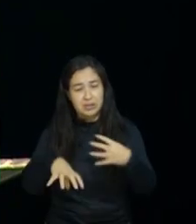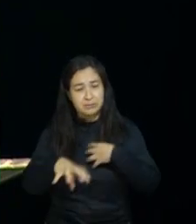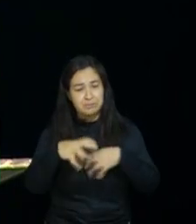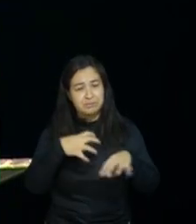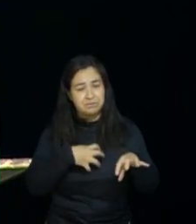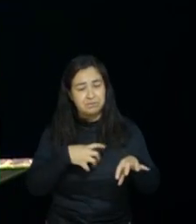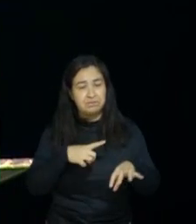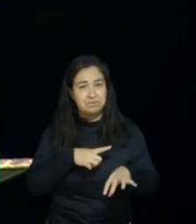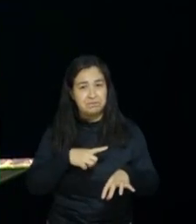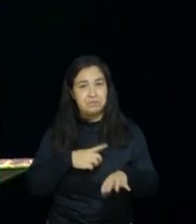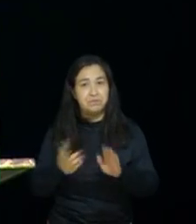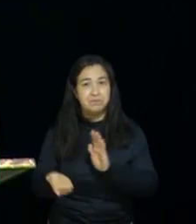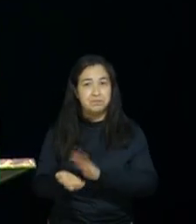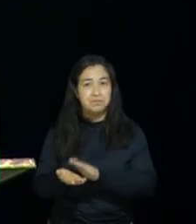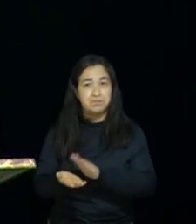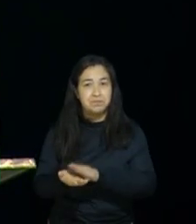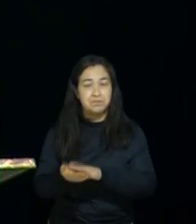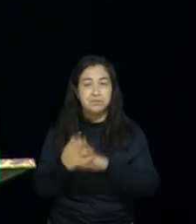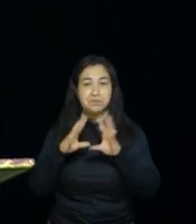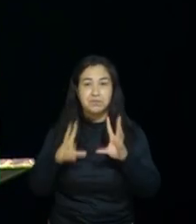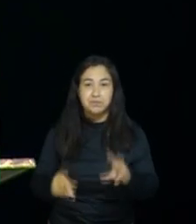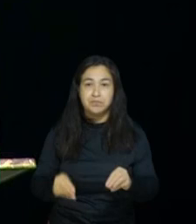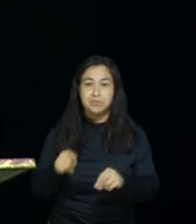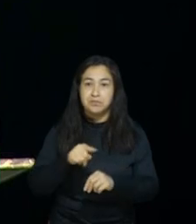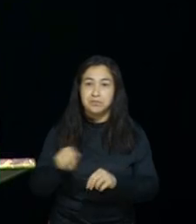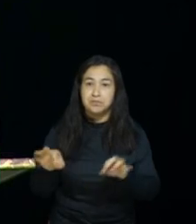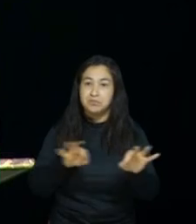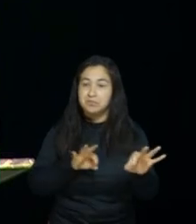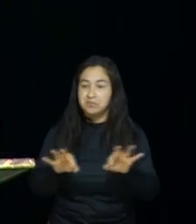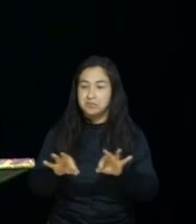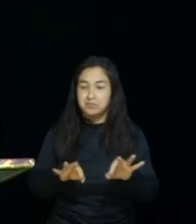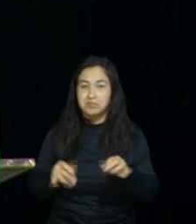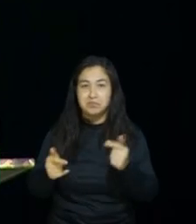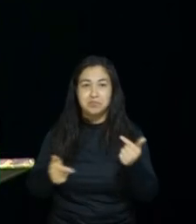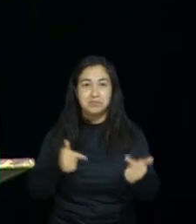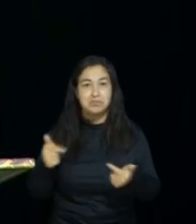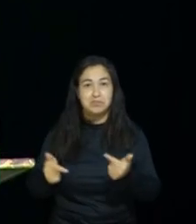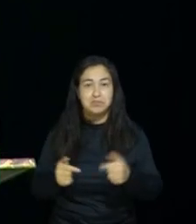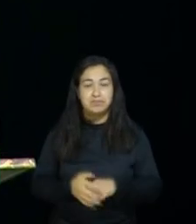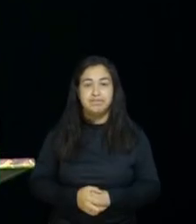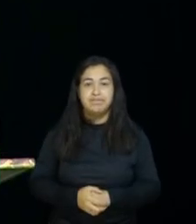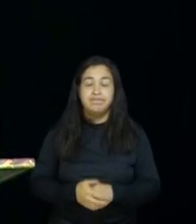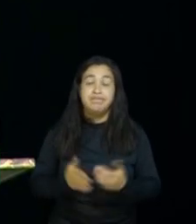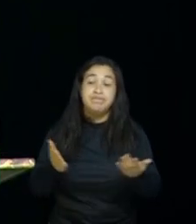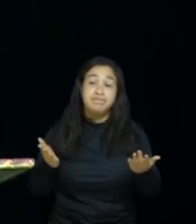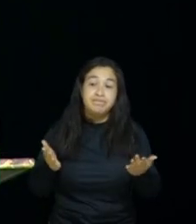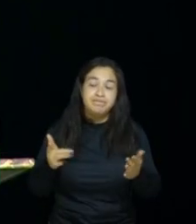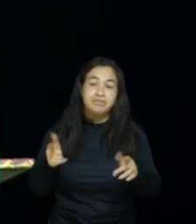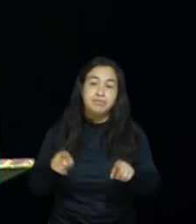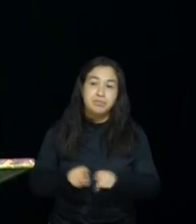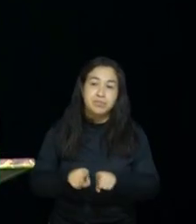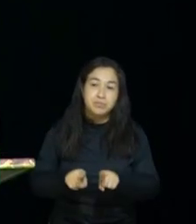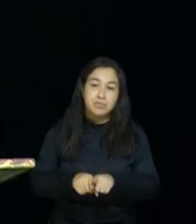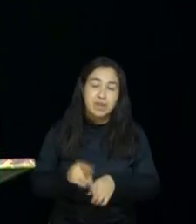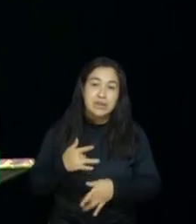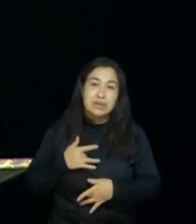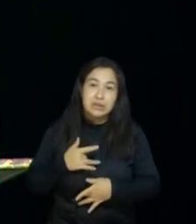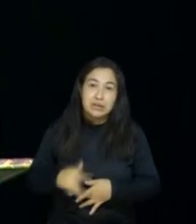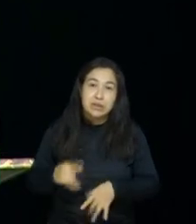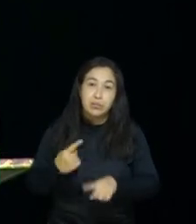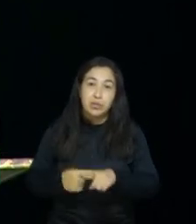e parabenizar a todos que fizeram esse grande serviço. E lamentar que na questão do governo